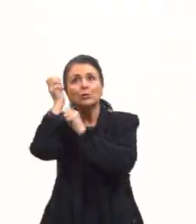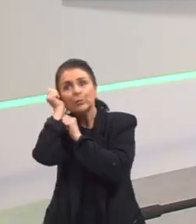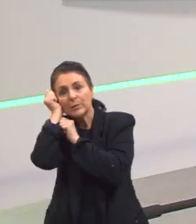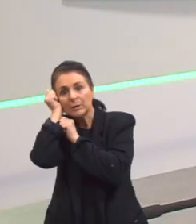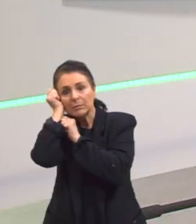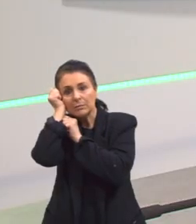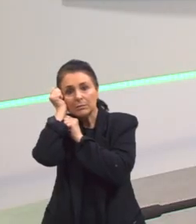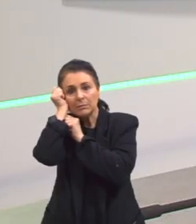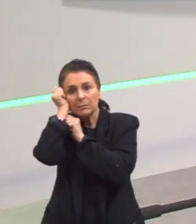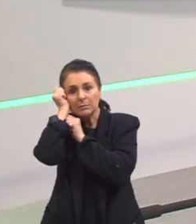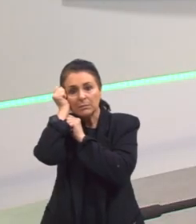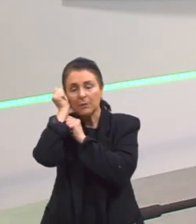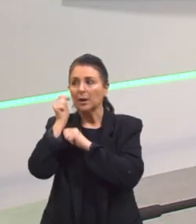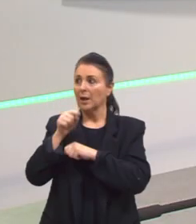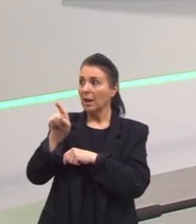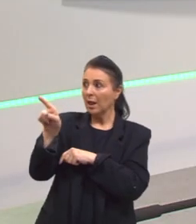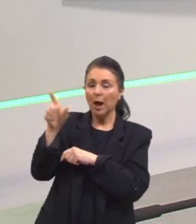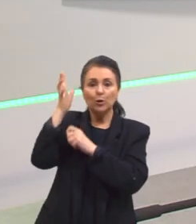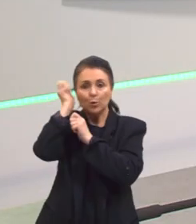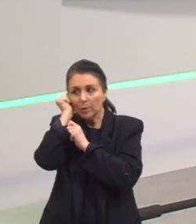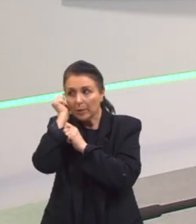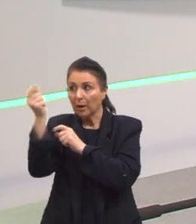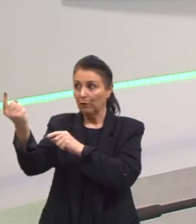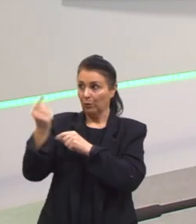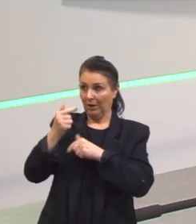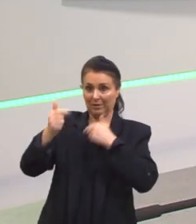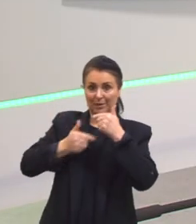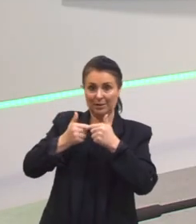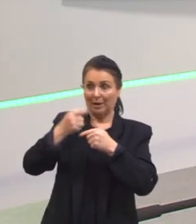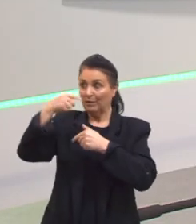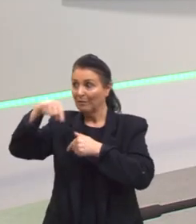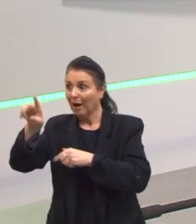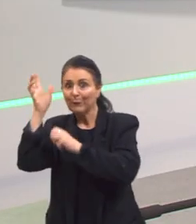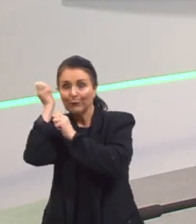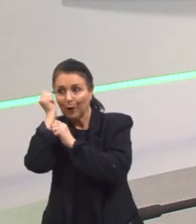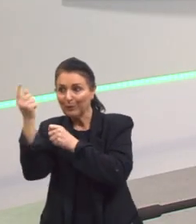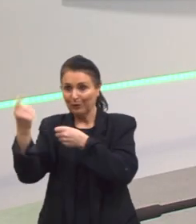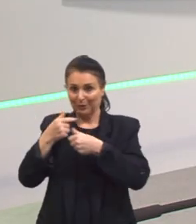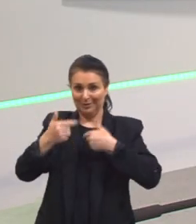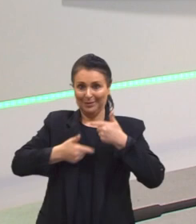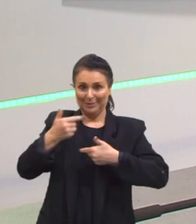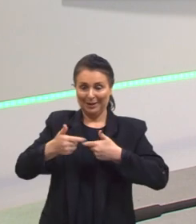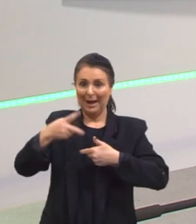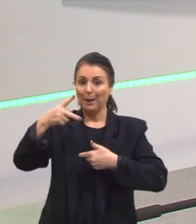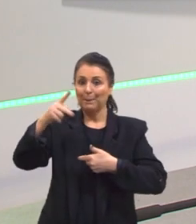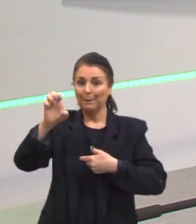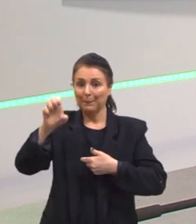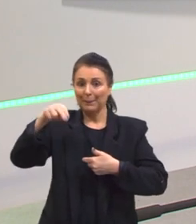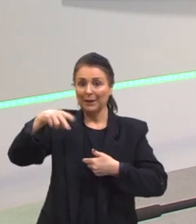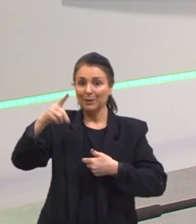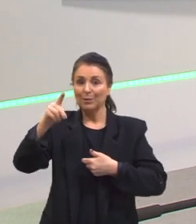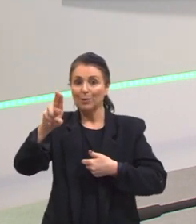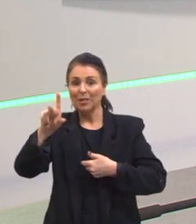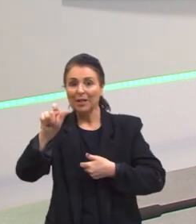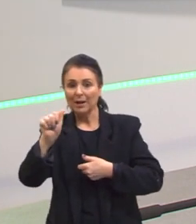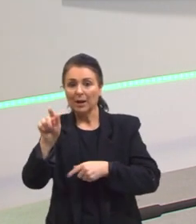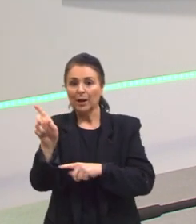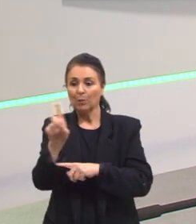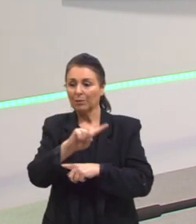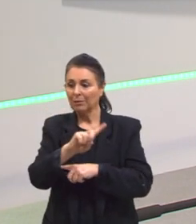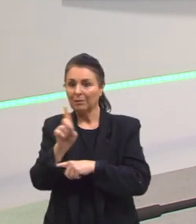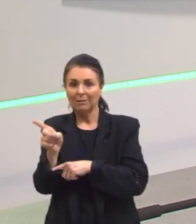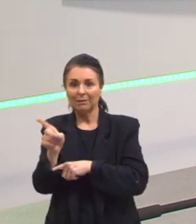dormir ia voltava para outra trabalhava ia dormir a voltar a trabalhar certo então isso é migração pendular é um pelo vai e volta vai e volta